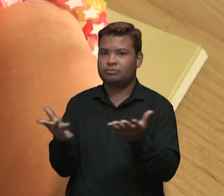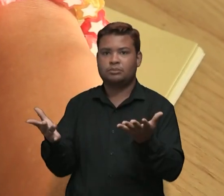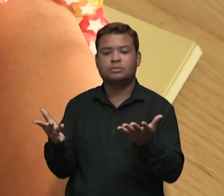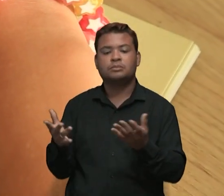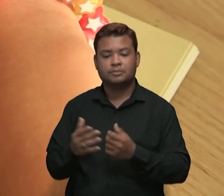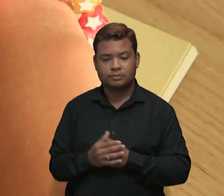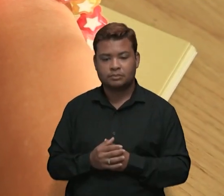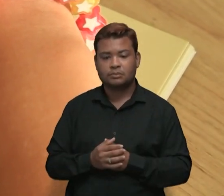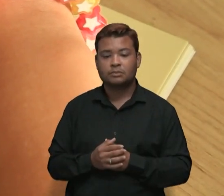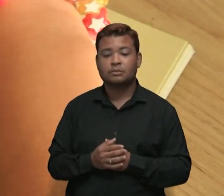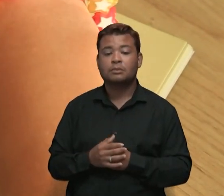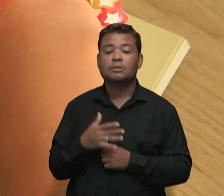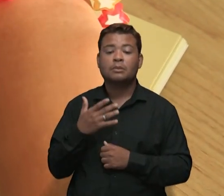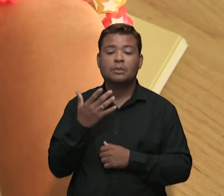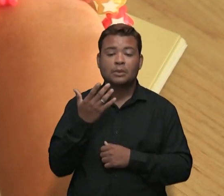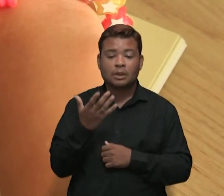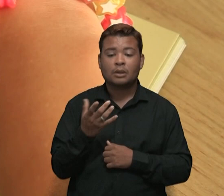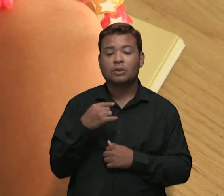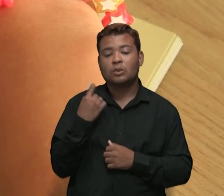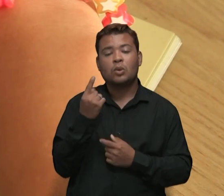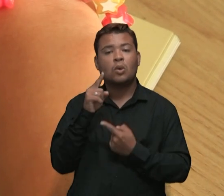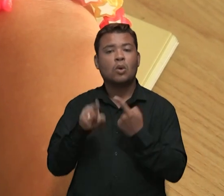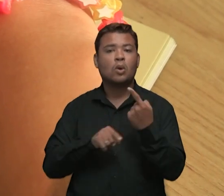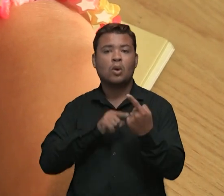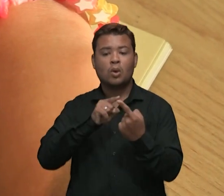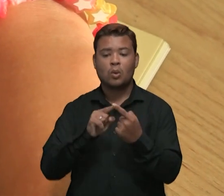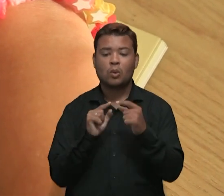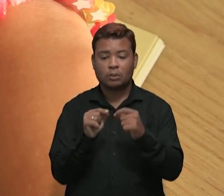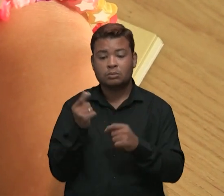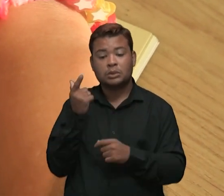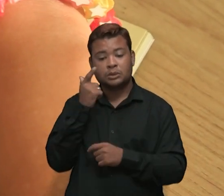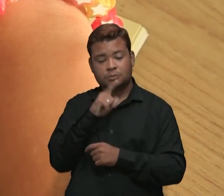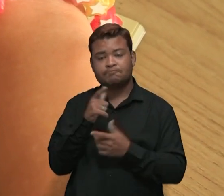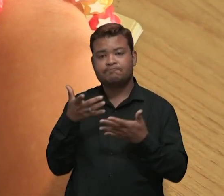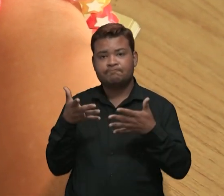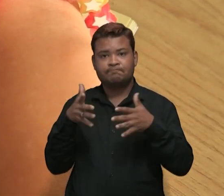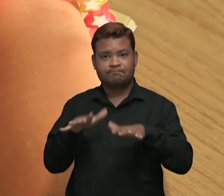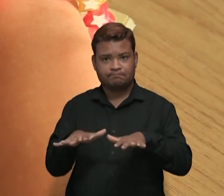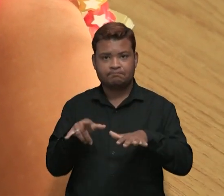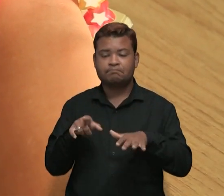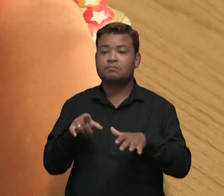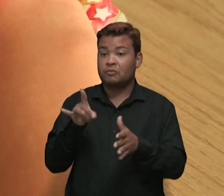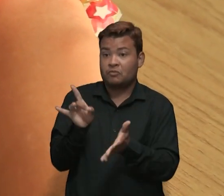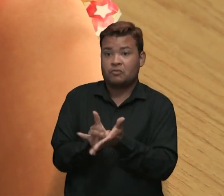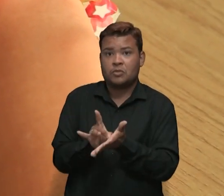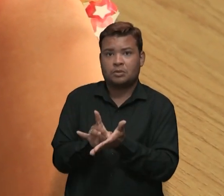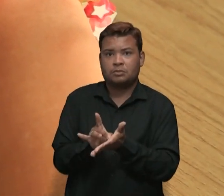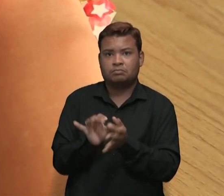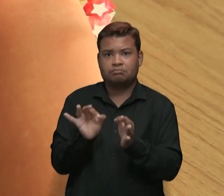com isso a gente busca, né, por uma inclusão mais ampla ainda.